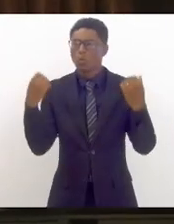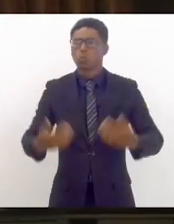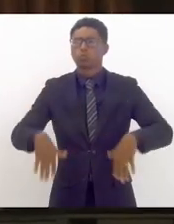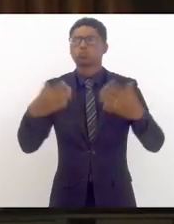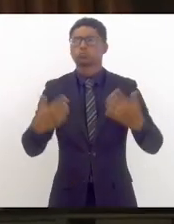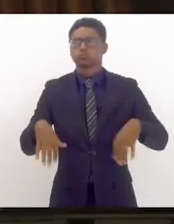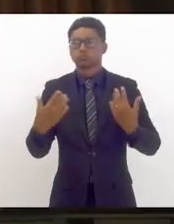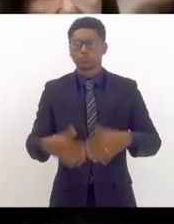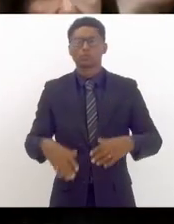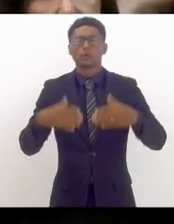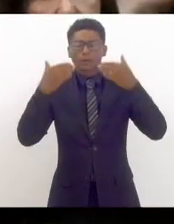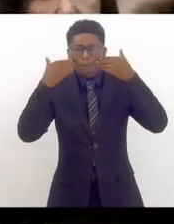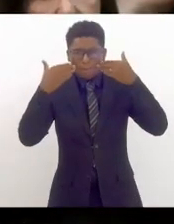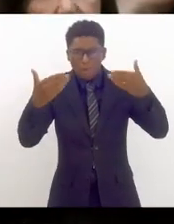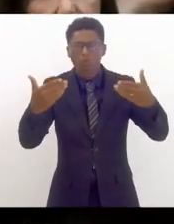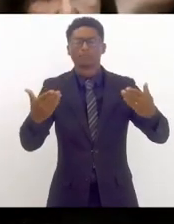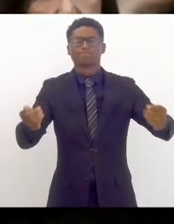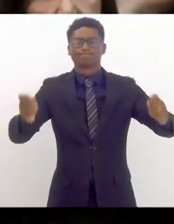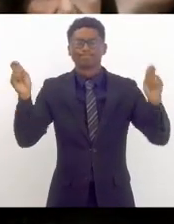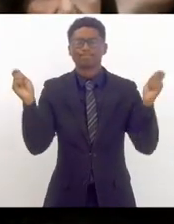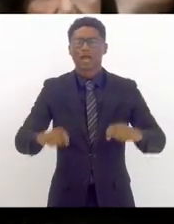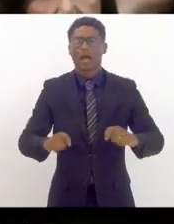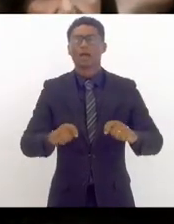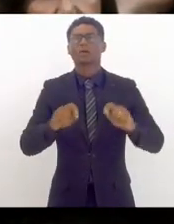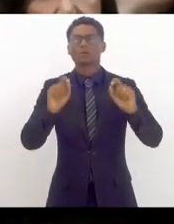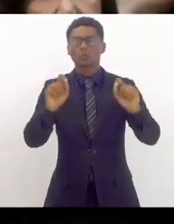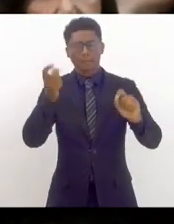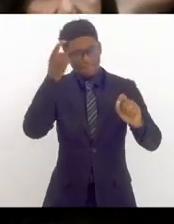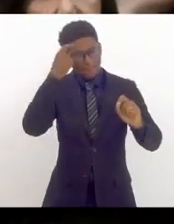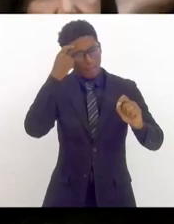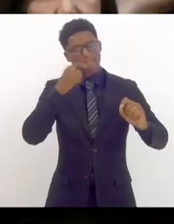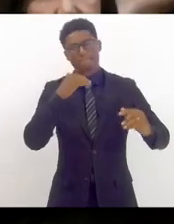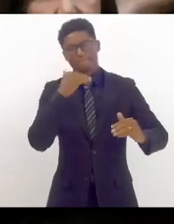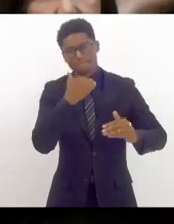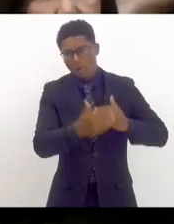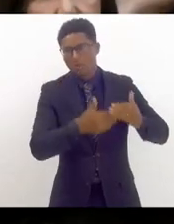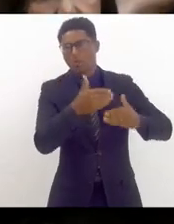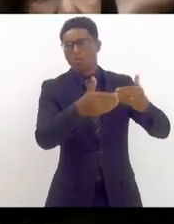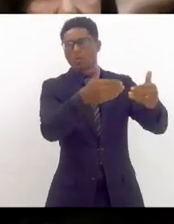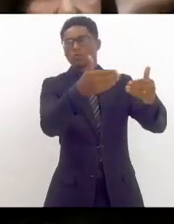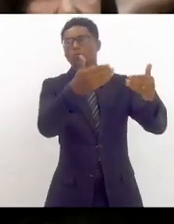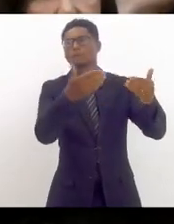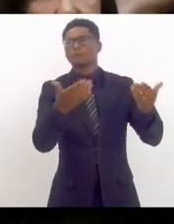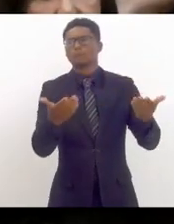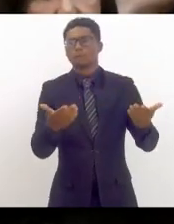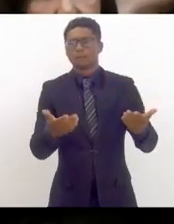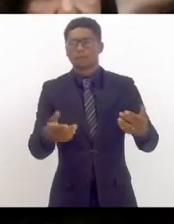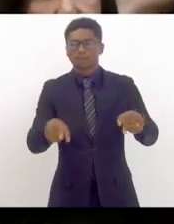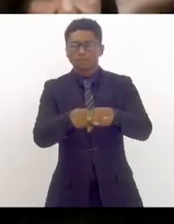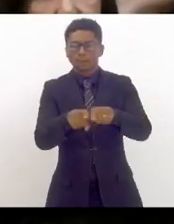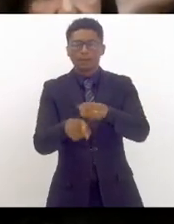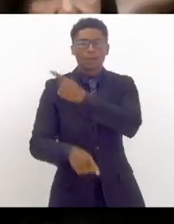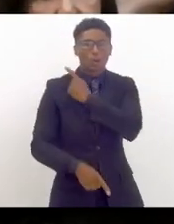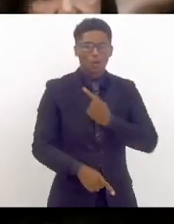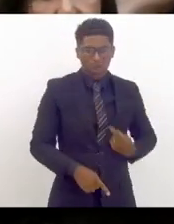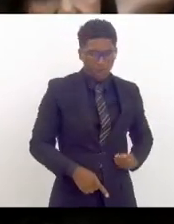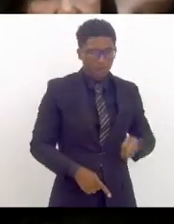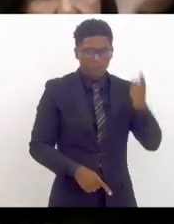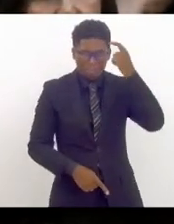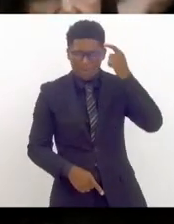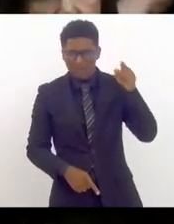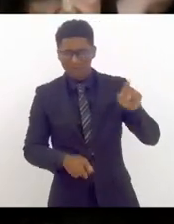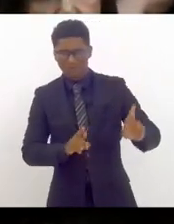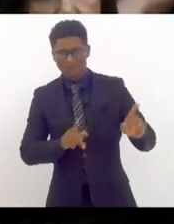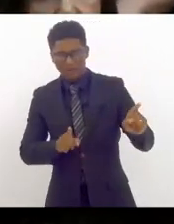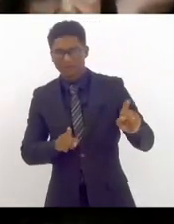que é possível ser progressista e viabilizar um governo de uma ideologia diferente da sua, mas que é